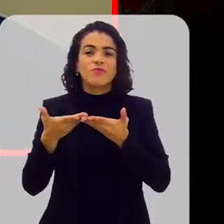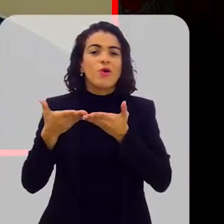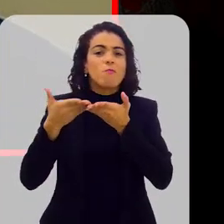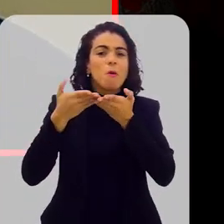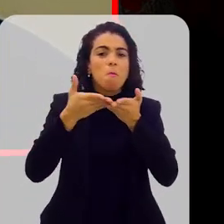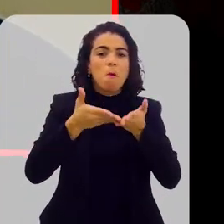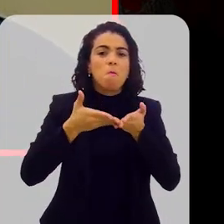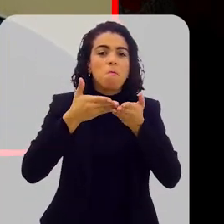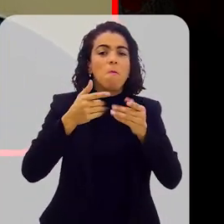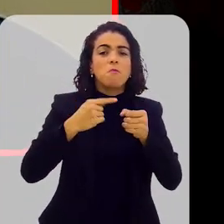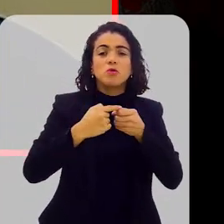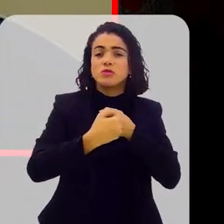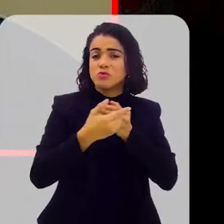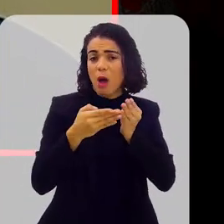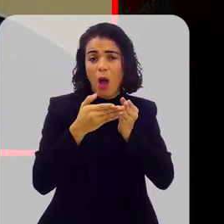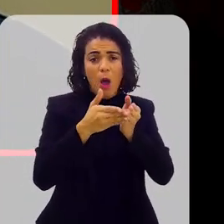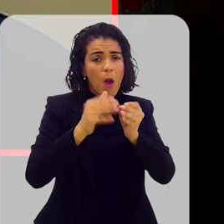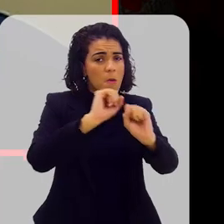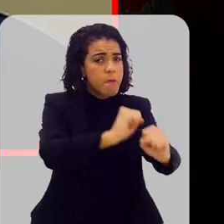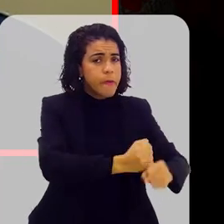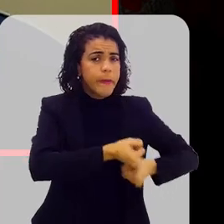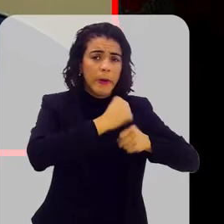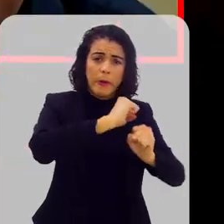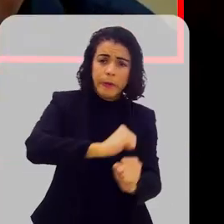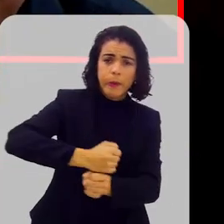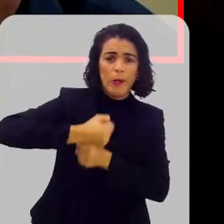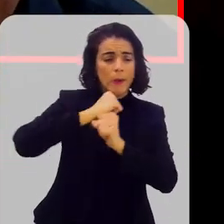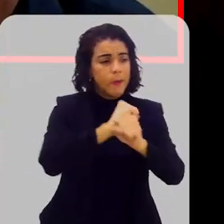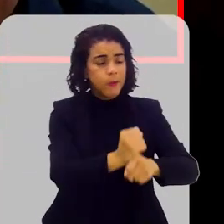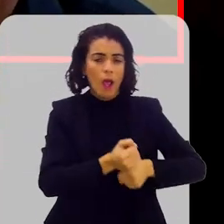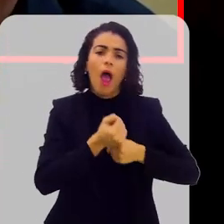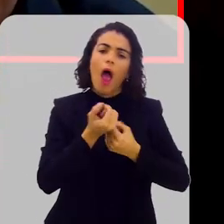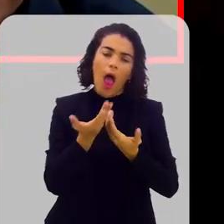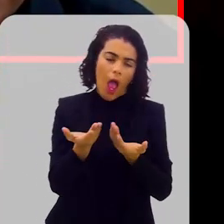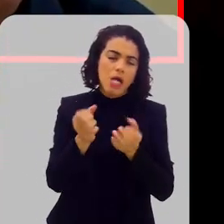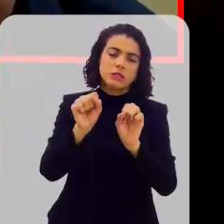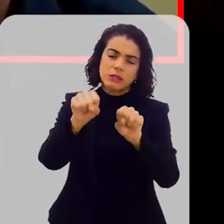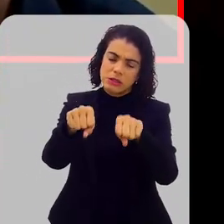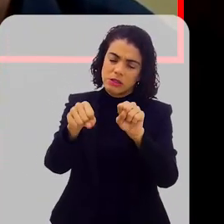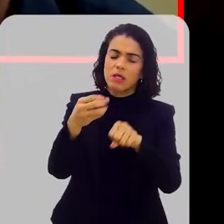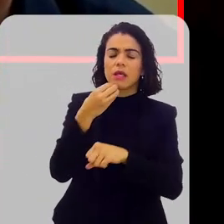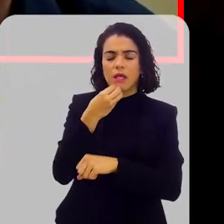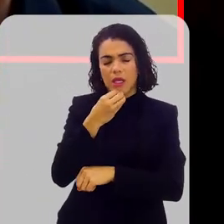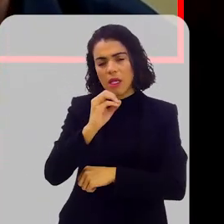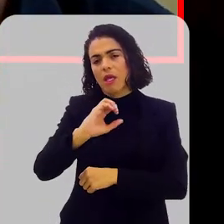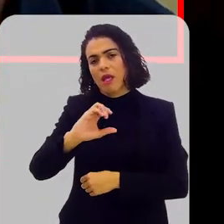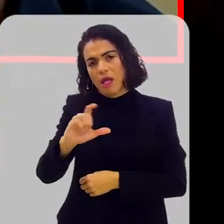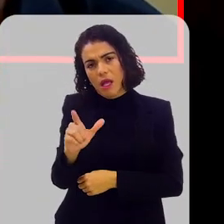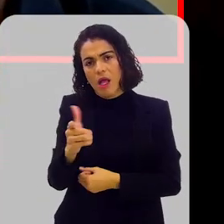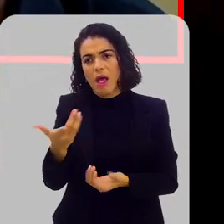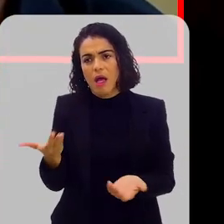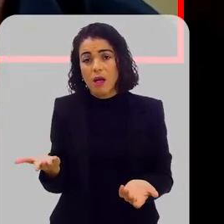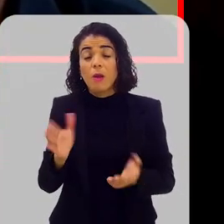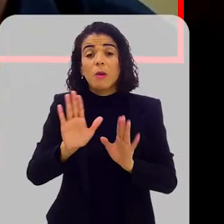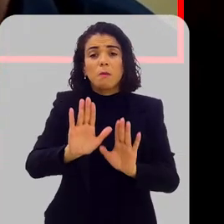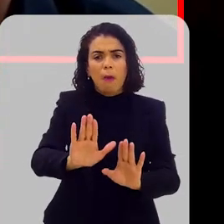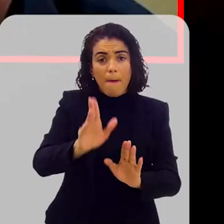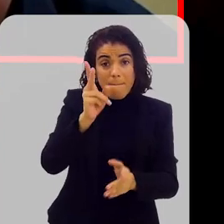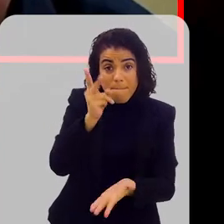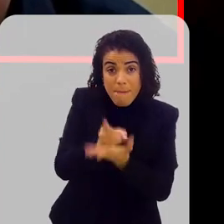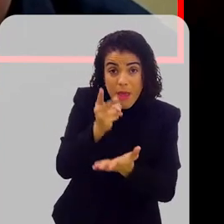você chegar em algumas, em boa parte dos municípios, é só de barco, entendeu? A Sim, informação é uma chega de questão qualquer de jeito. logística,